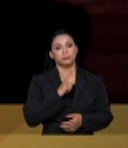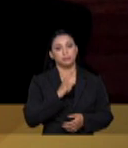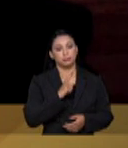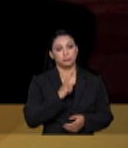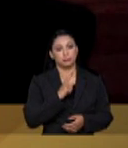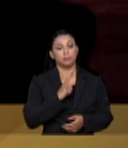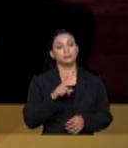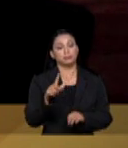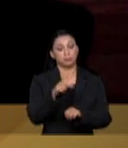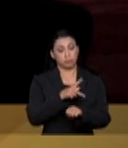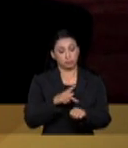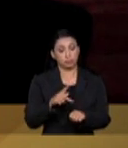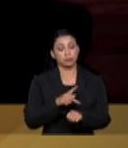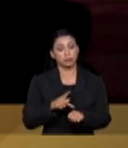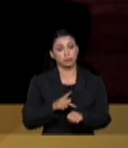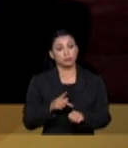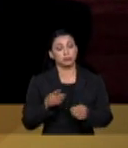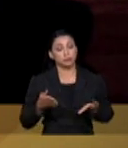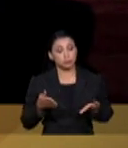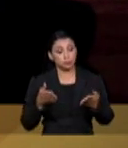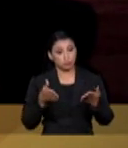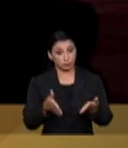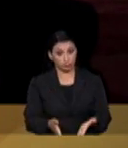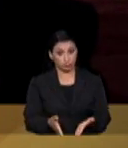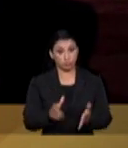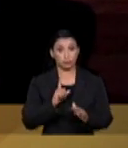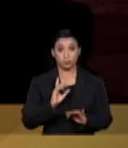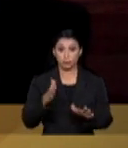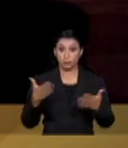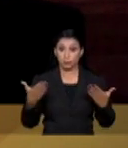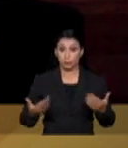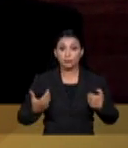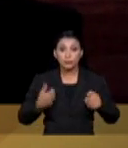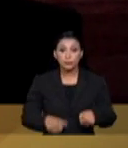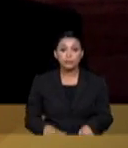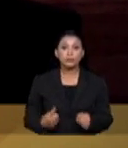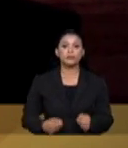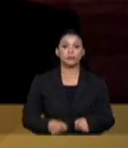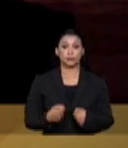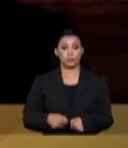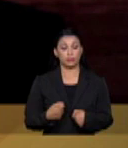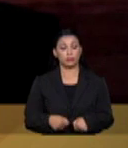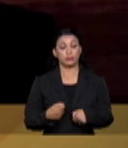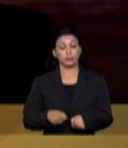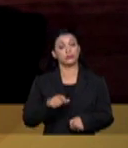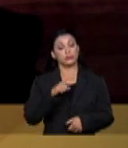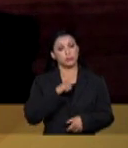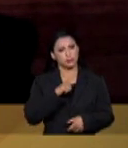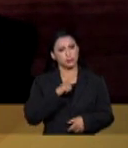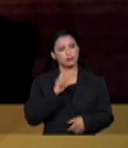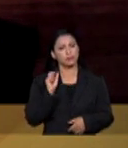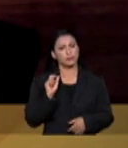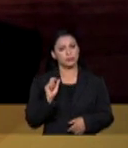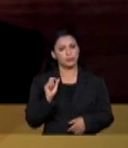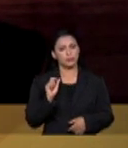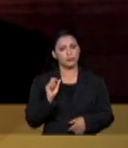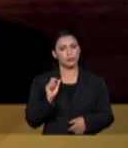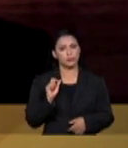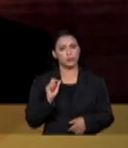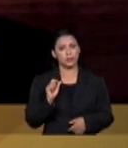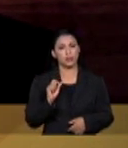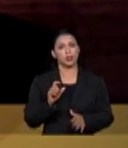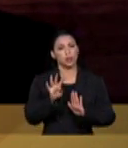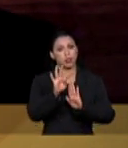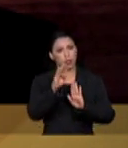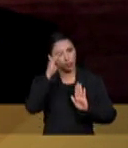do Brasil seja parte e faz então necessário manter coerência com uma hermenêutica